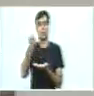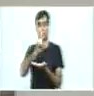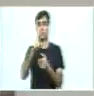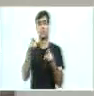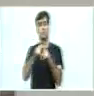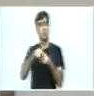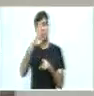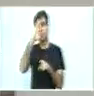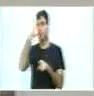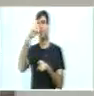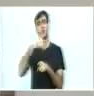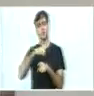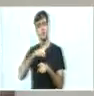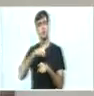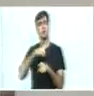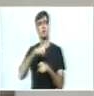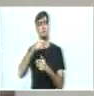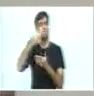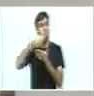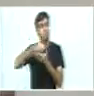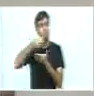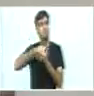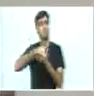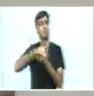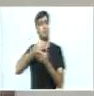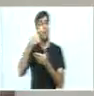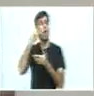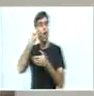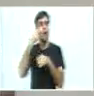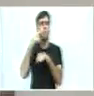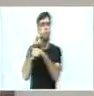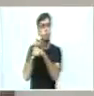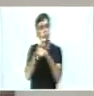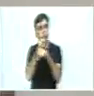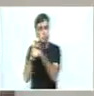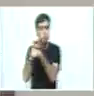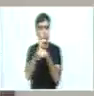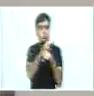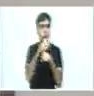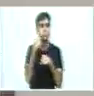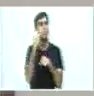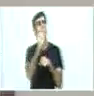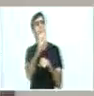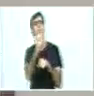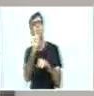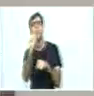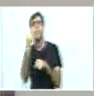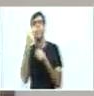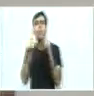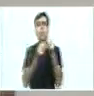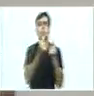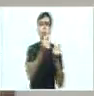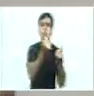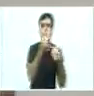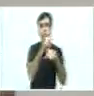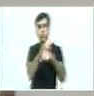principalmente o seu dever de estar acompanhando a execução do orçamento